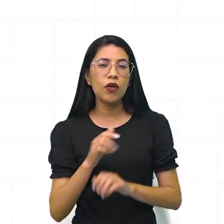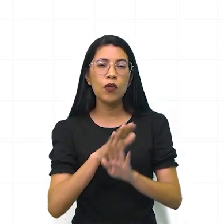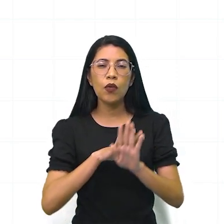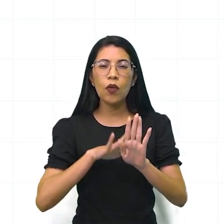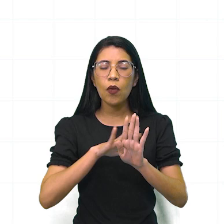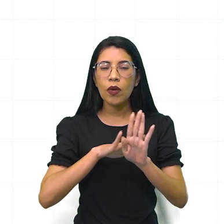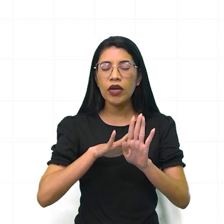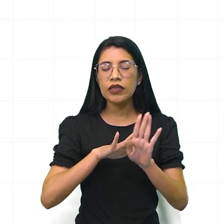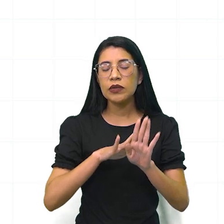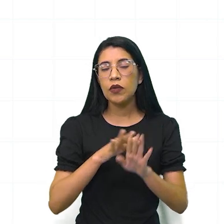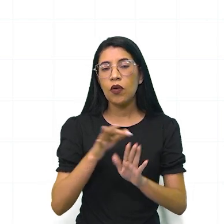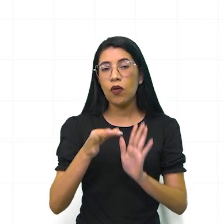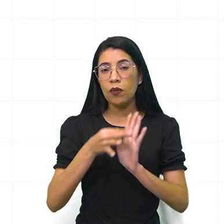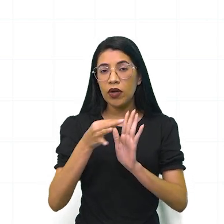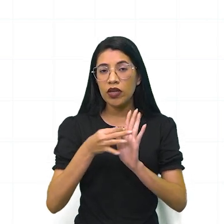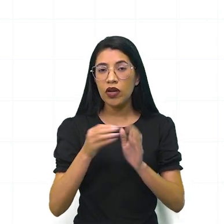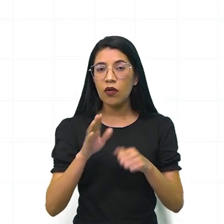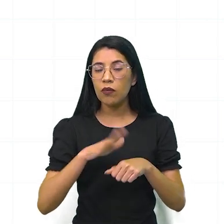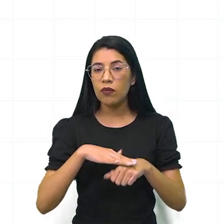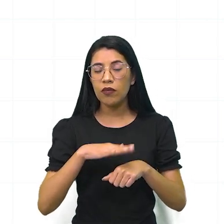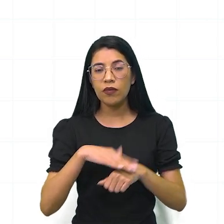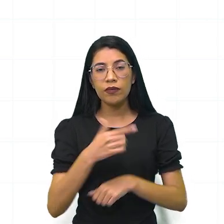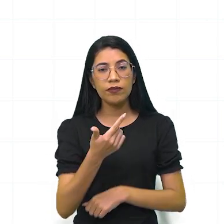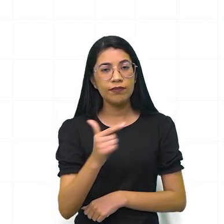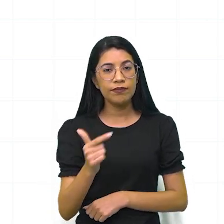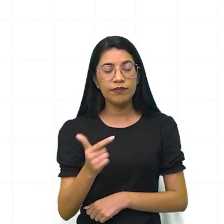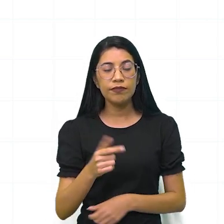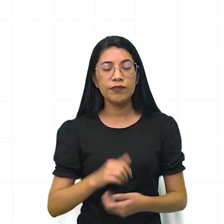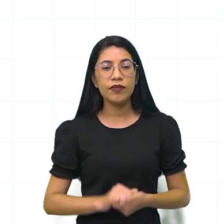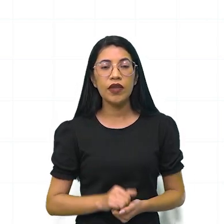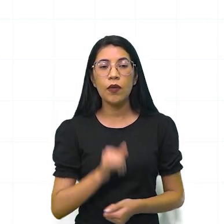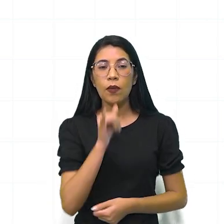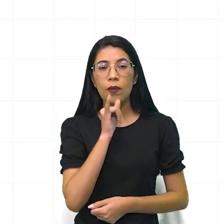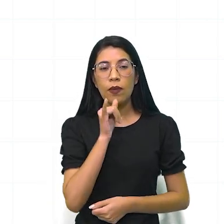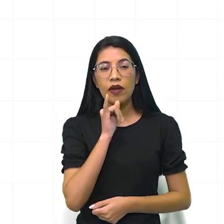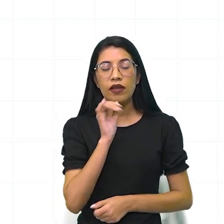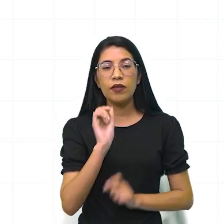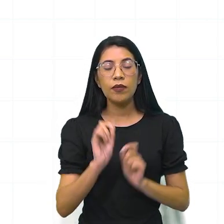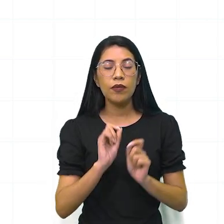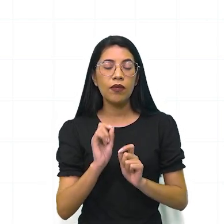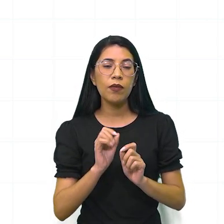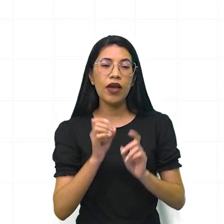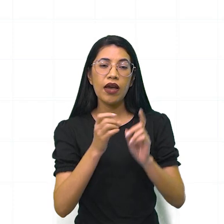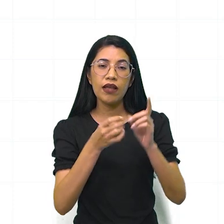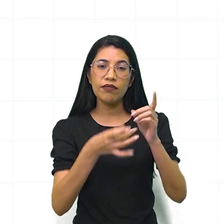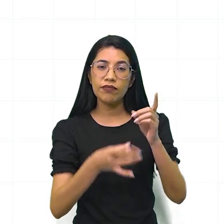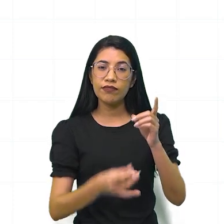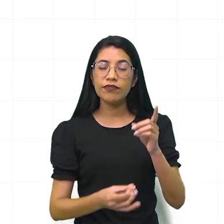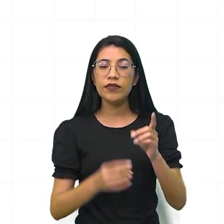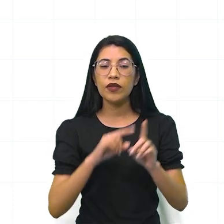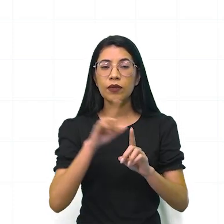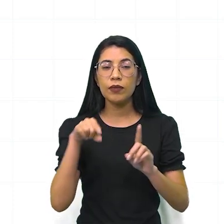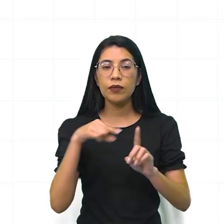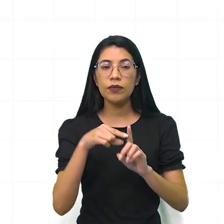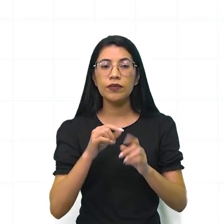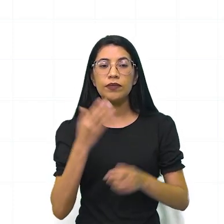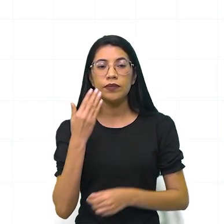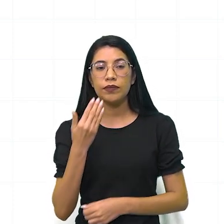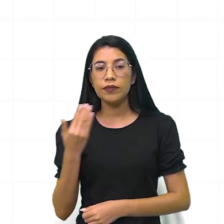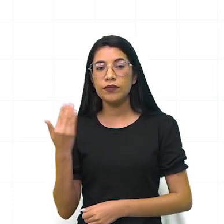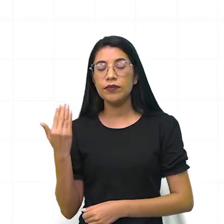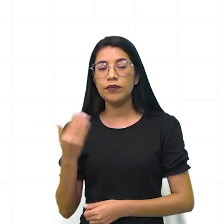acho sobre aquilo, tá bom? Vamos verificar o nosso exemplo sobre descrição objetiva. Vejam